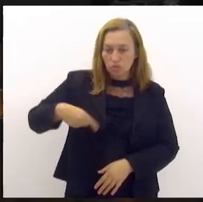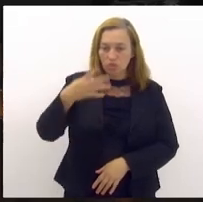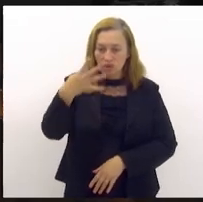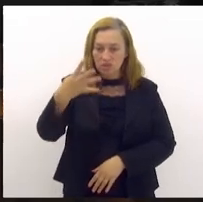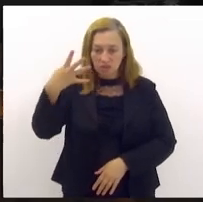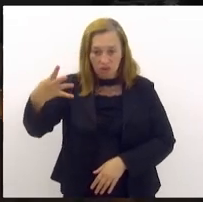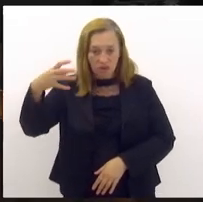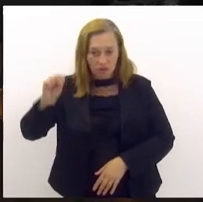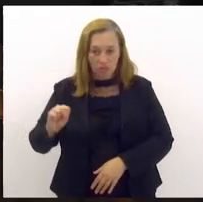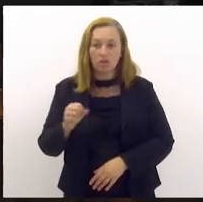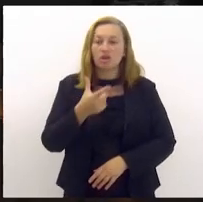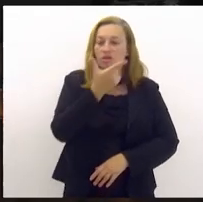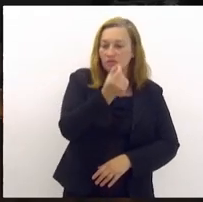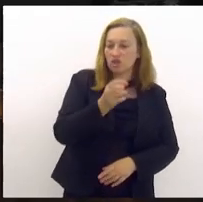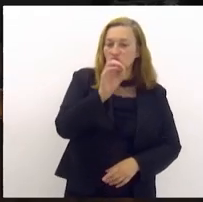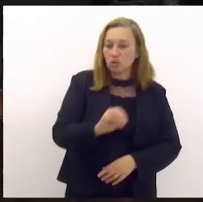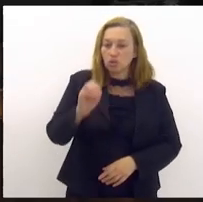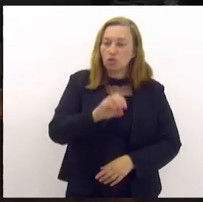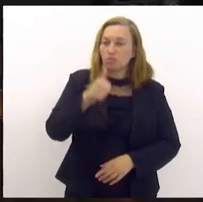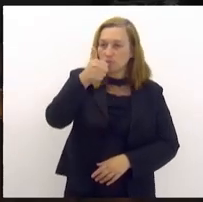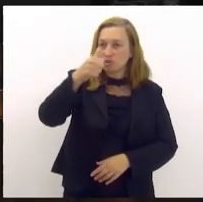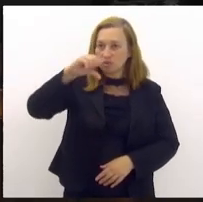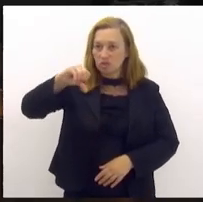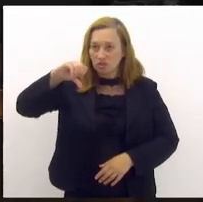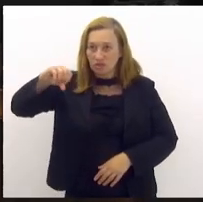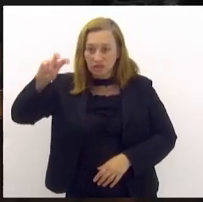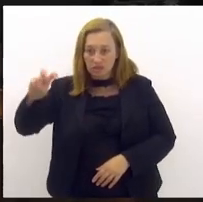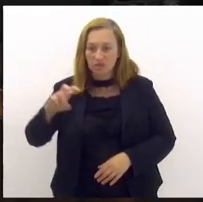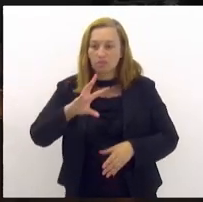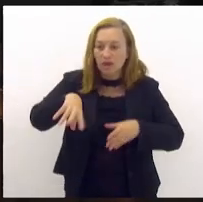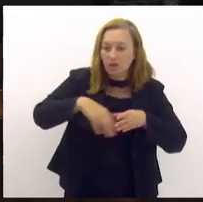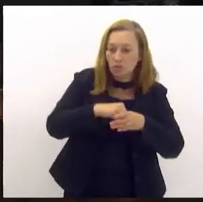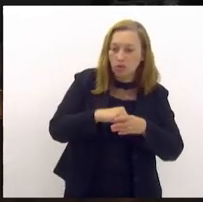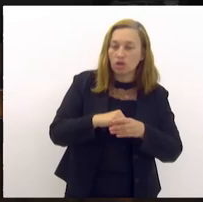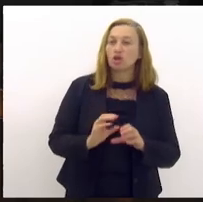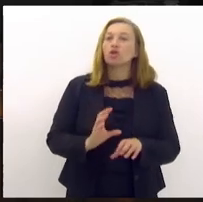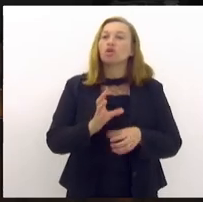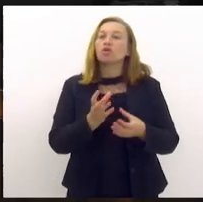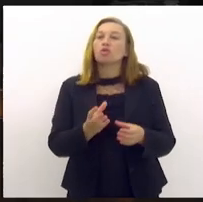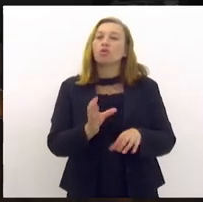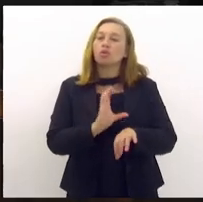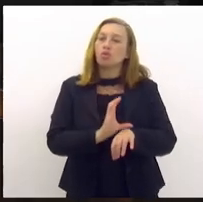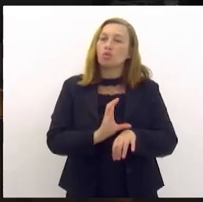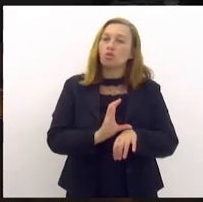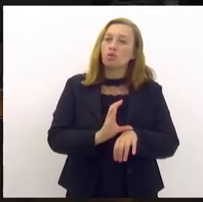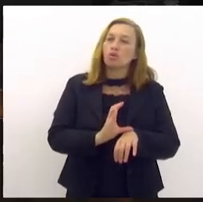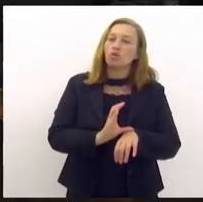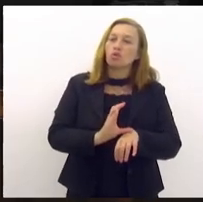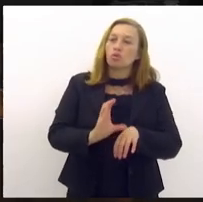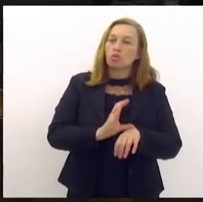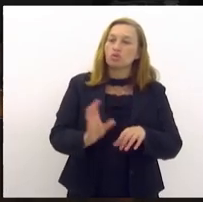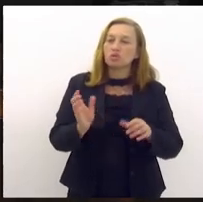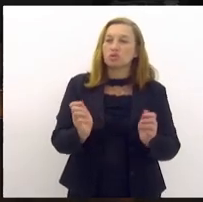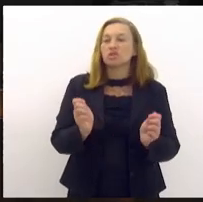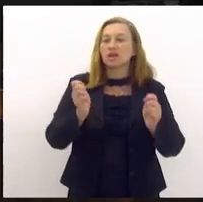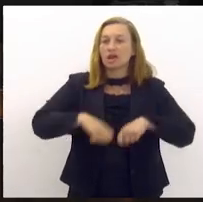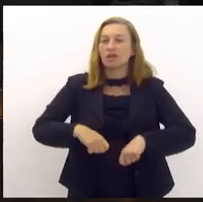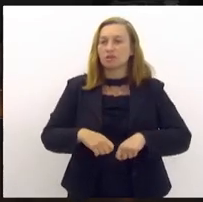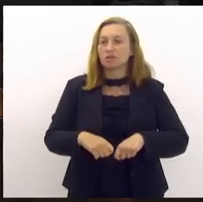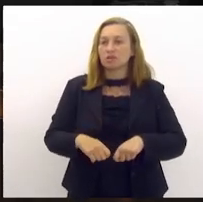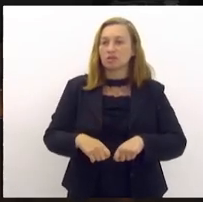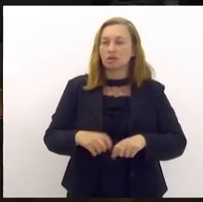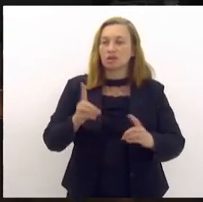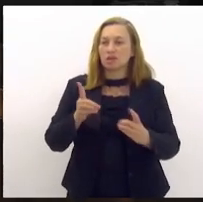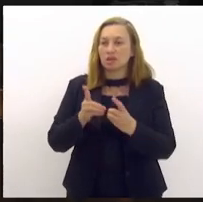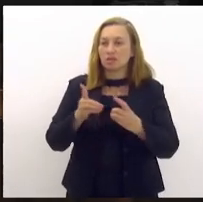2.448, de 20 de outubro de 1995, para incluir cursos de capacitação no atendimento às pessoas com